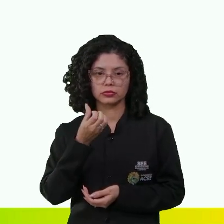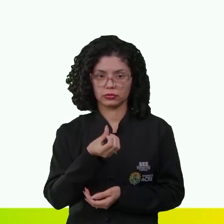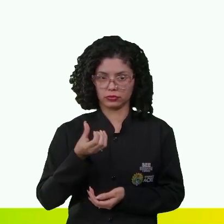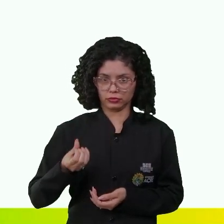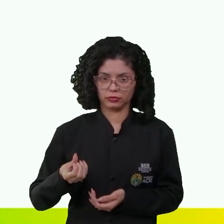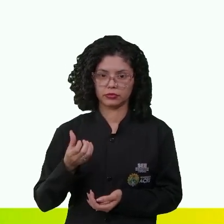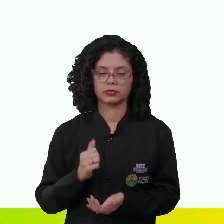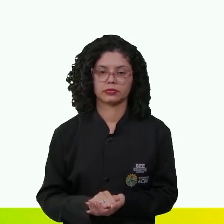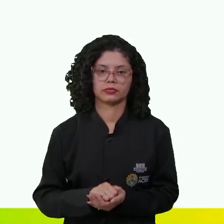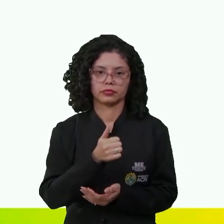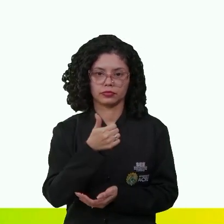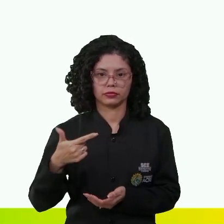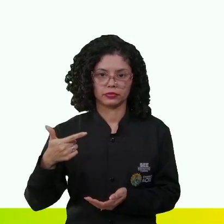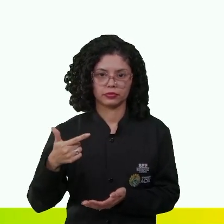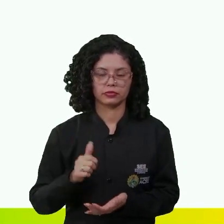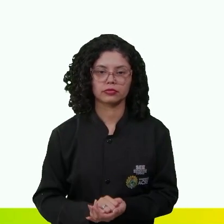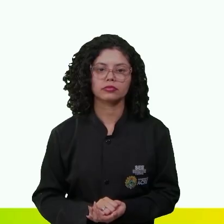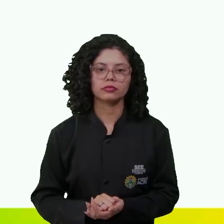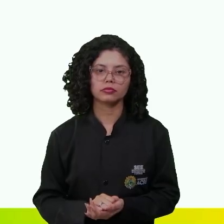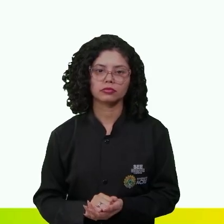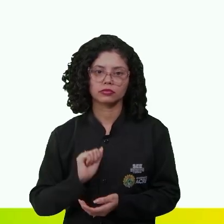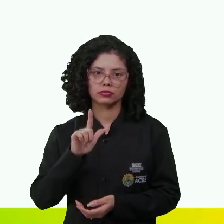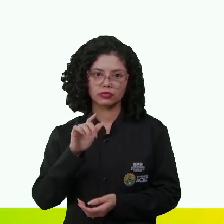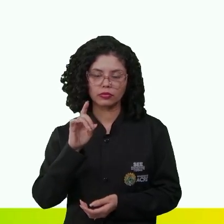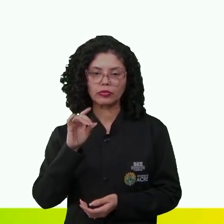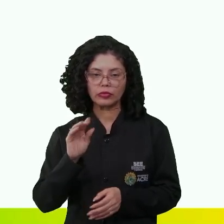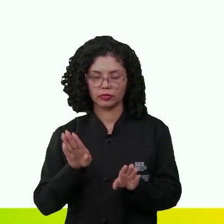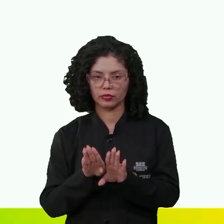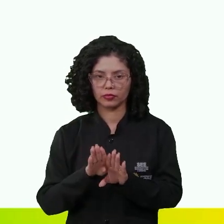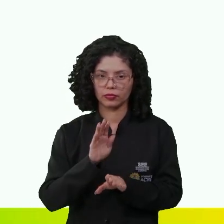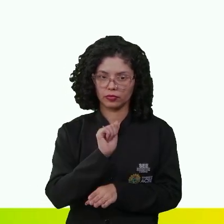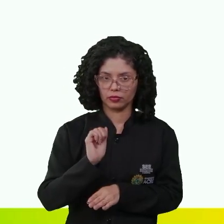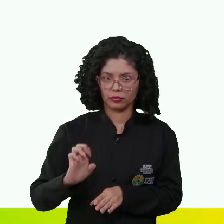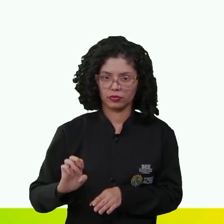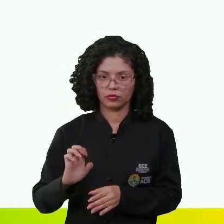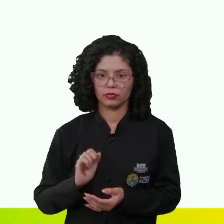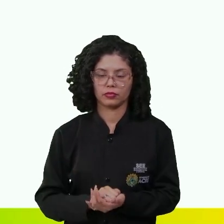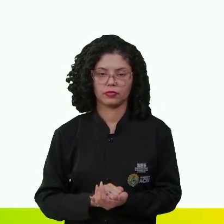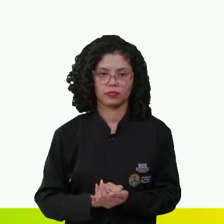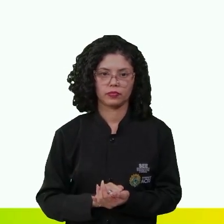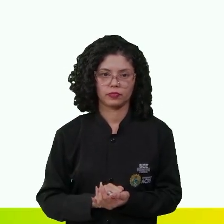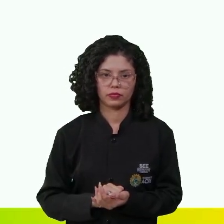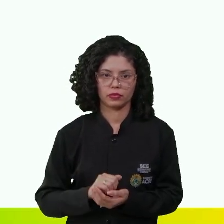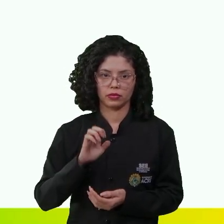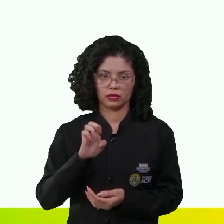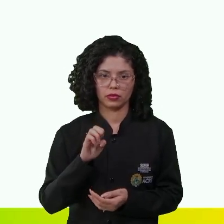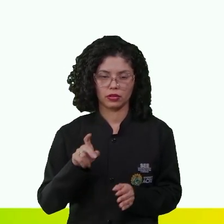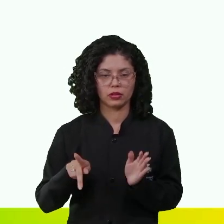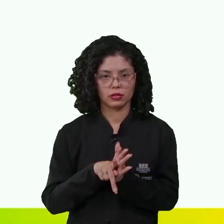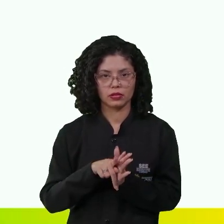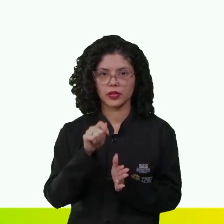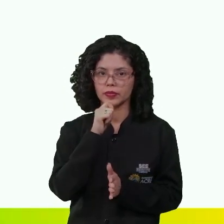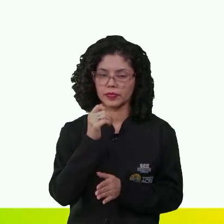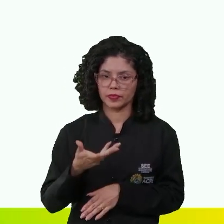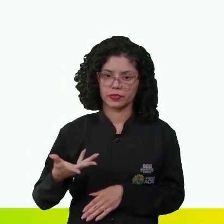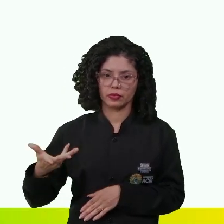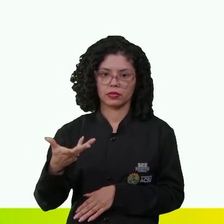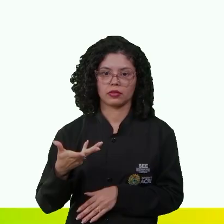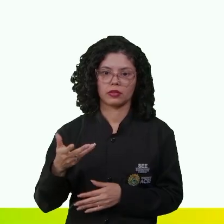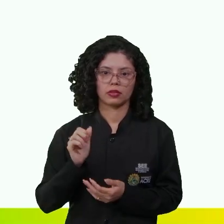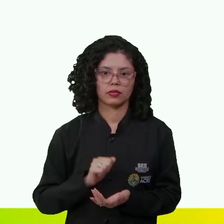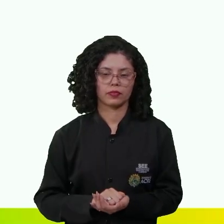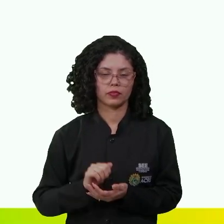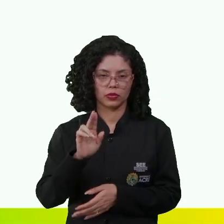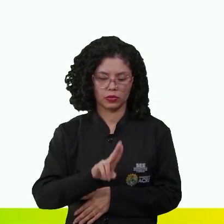6, para dar 12. O lado AE, o E tinha que ser também base média para a